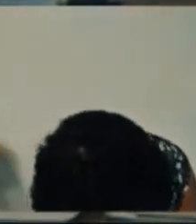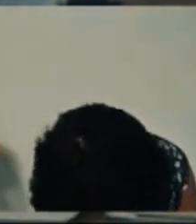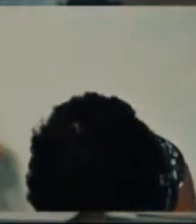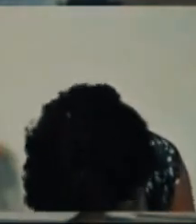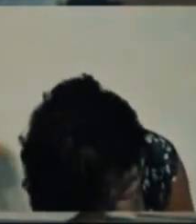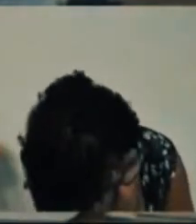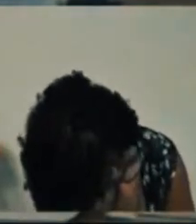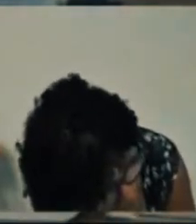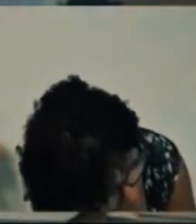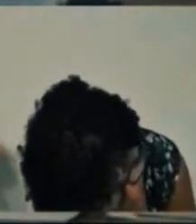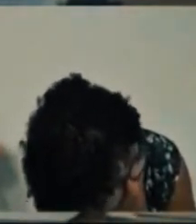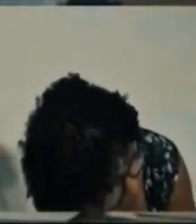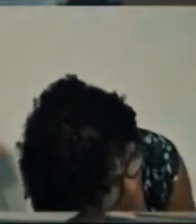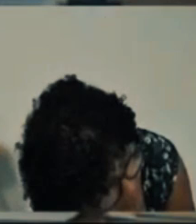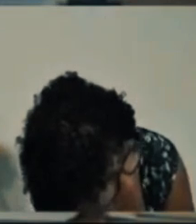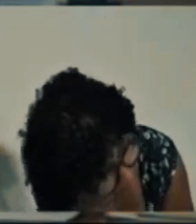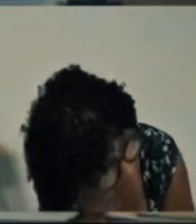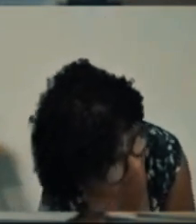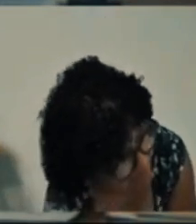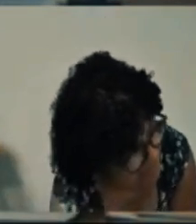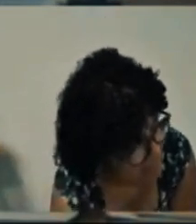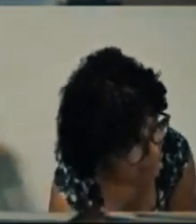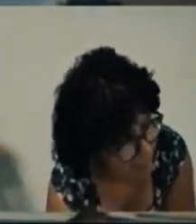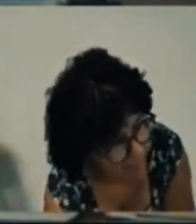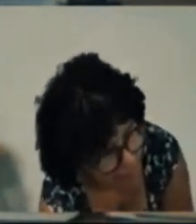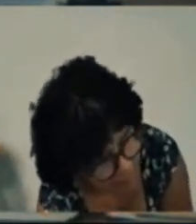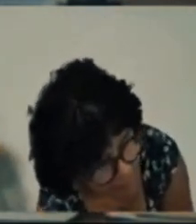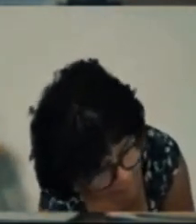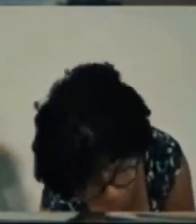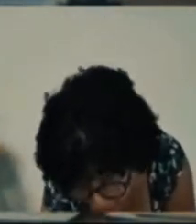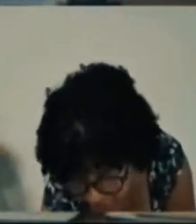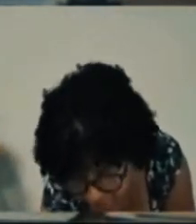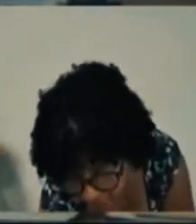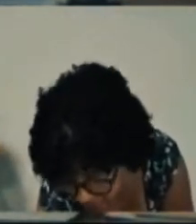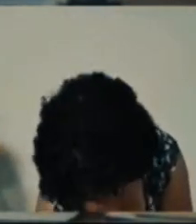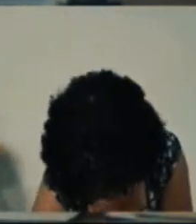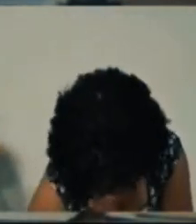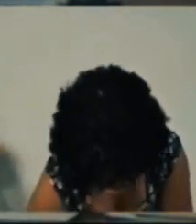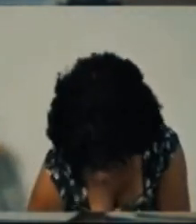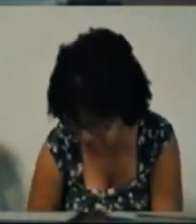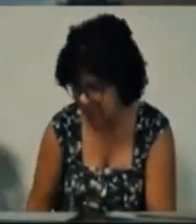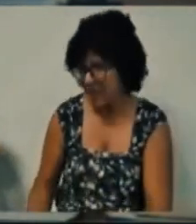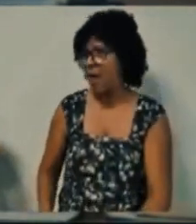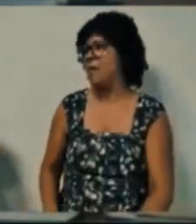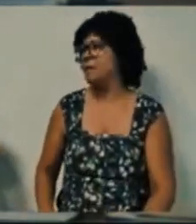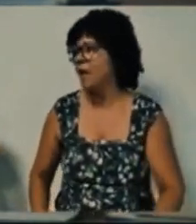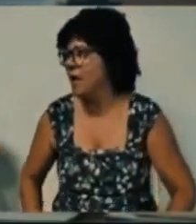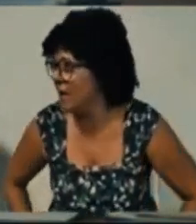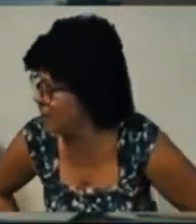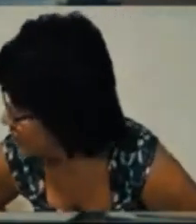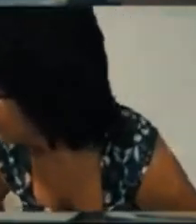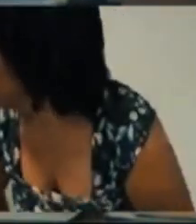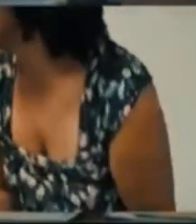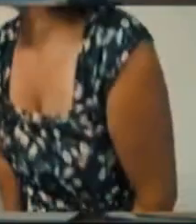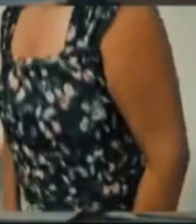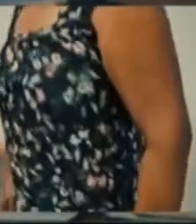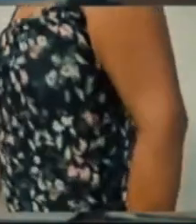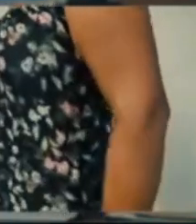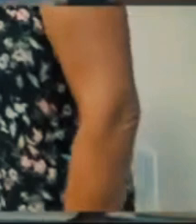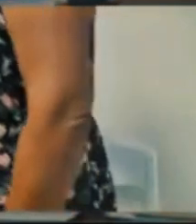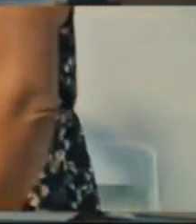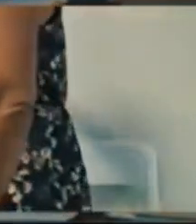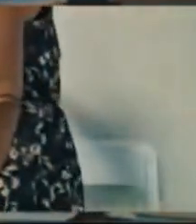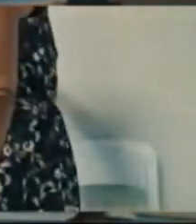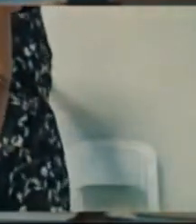Era conhecida a cidade de Éfeso pelas cartas de Éfeso, que eram livros de